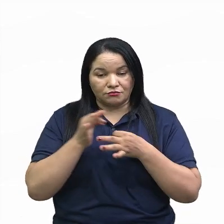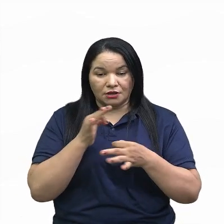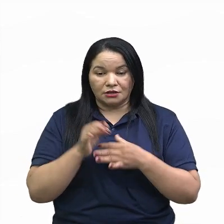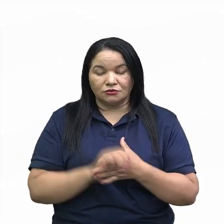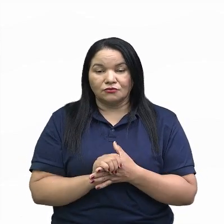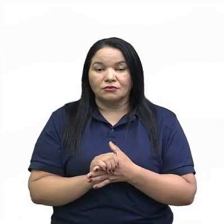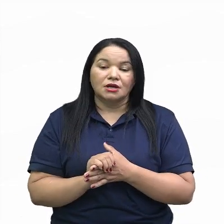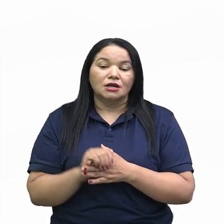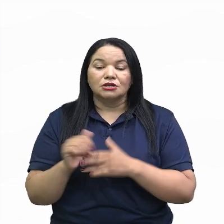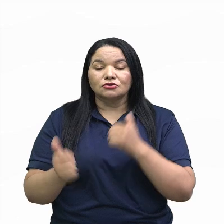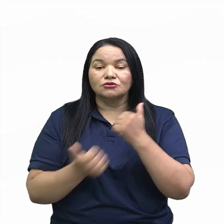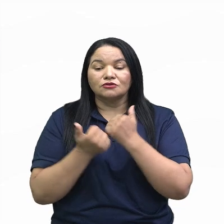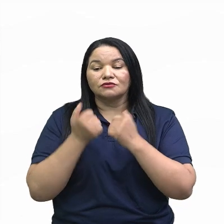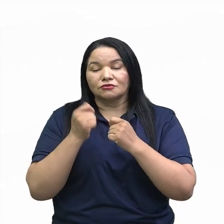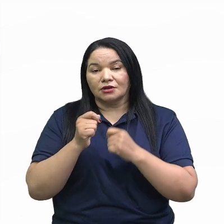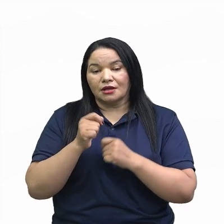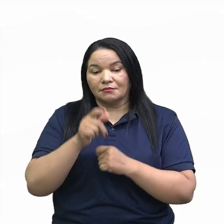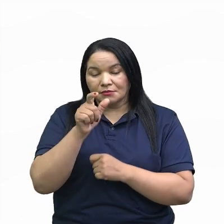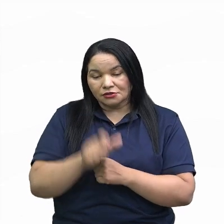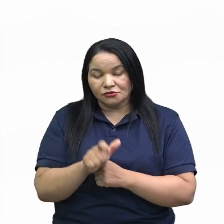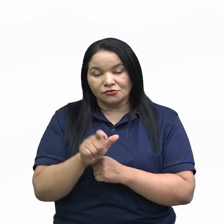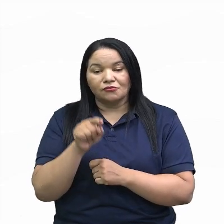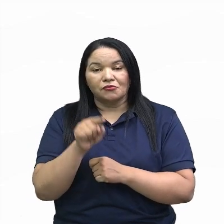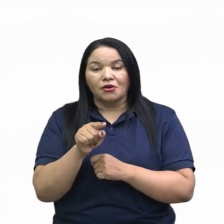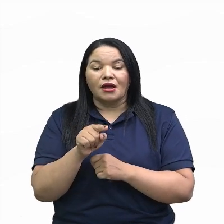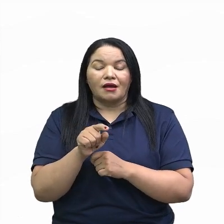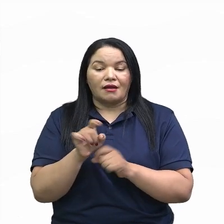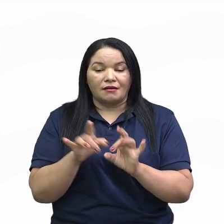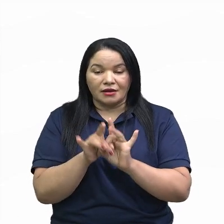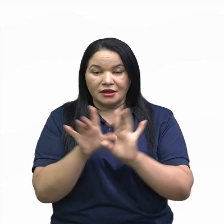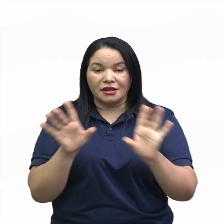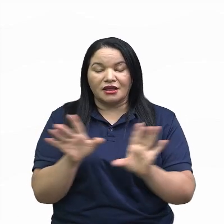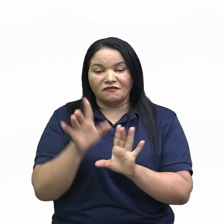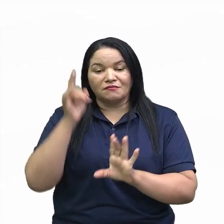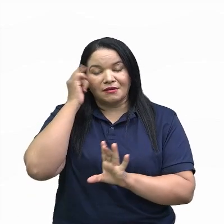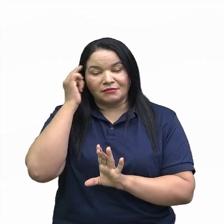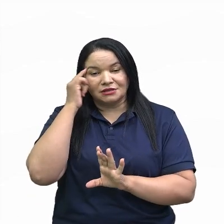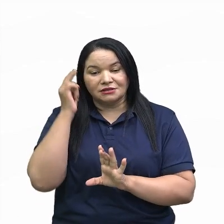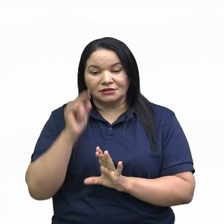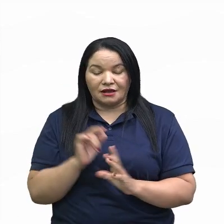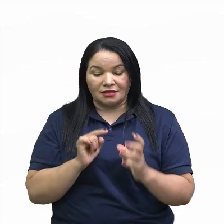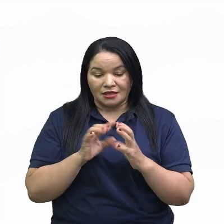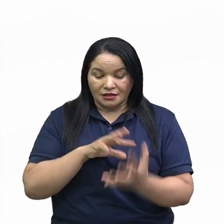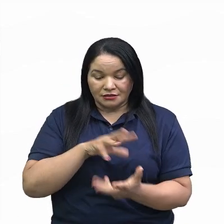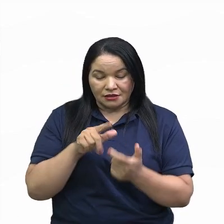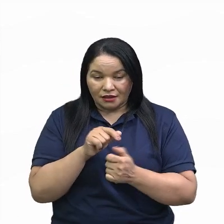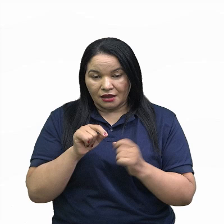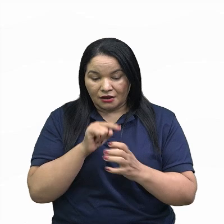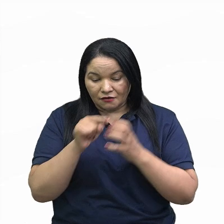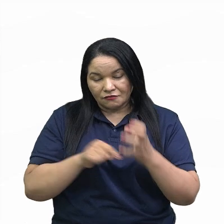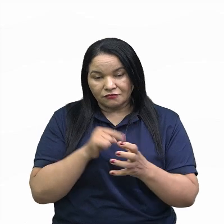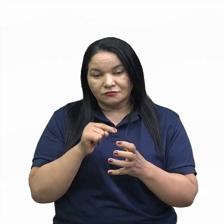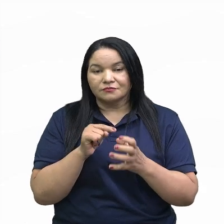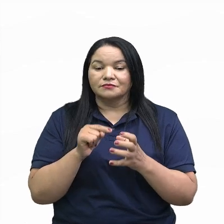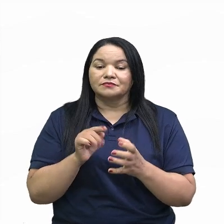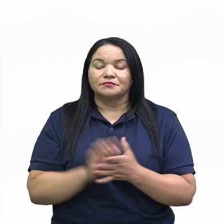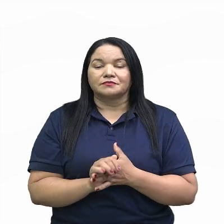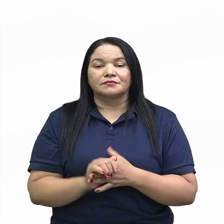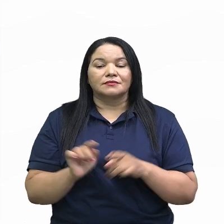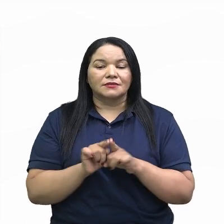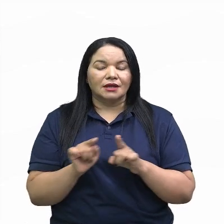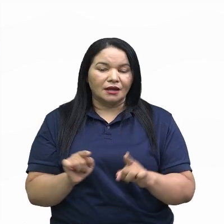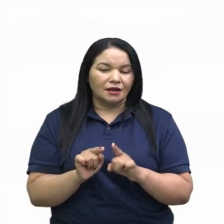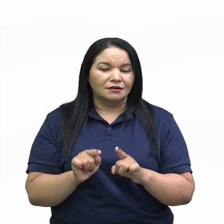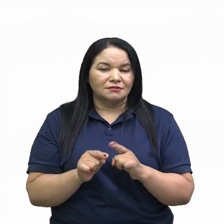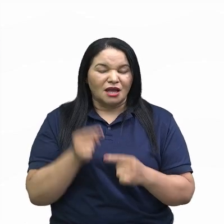justifica exatamente o fato das pessoas serem livres para pensar no formato da Terra. É verdade que o problema não é a